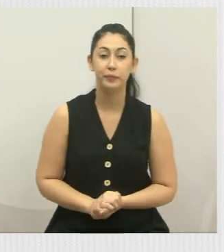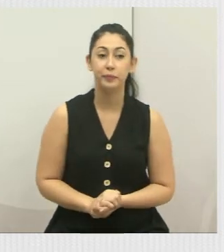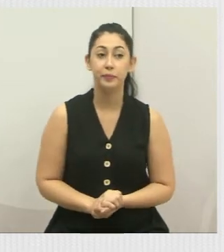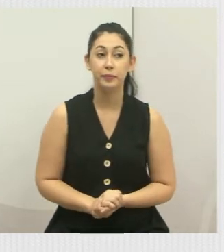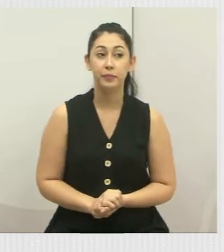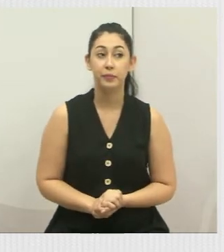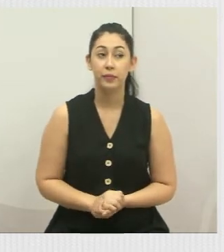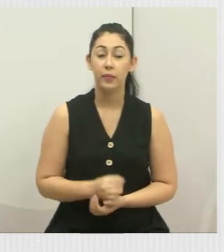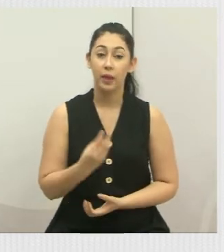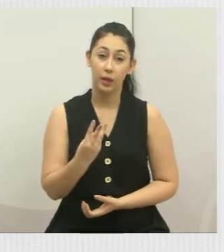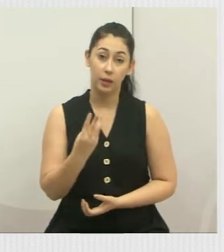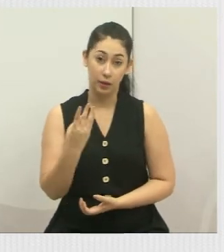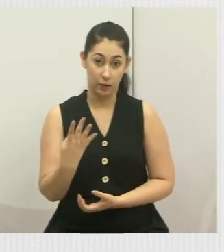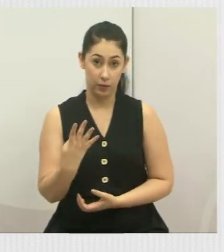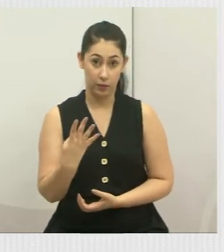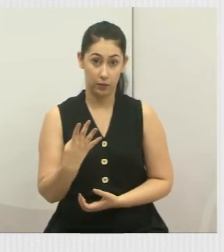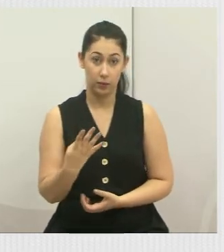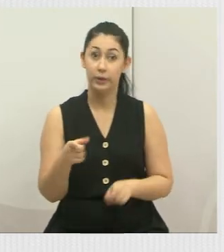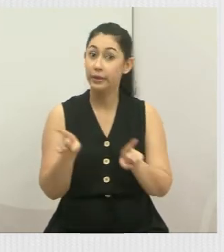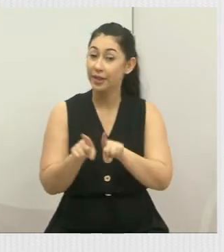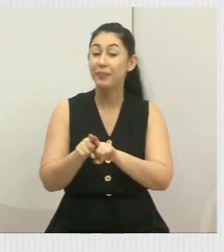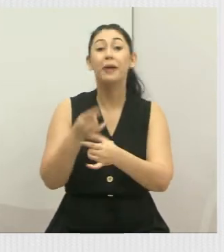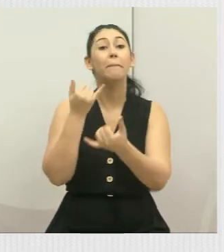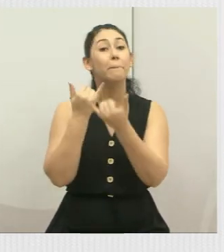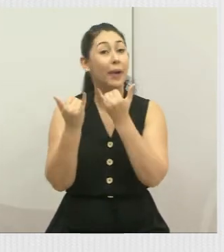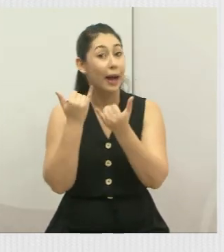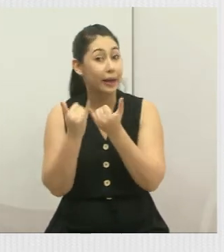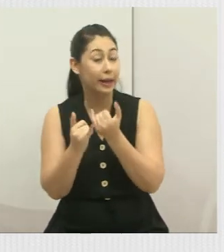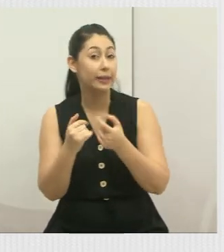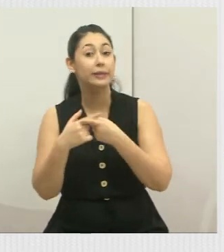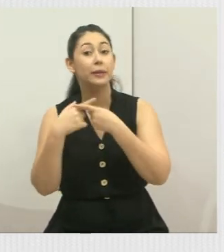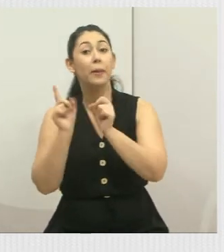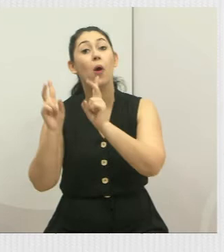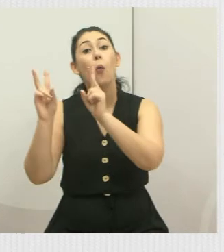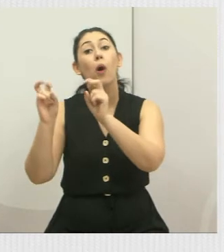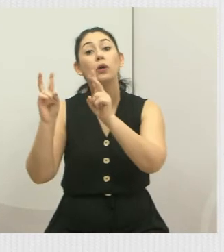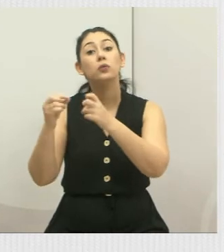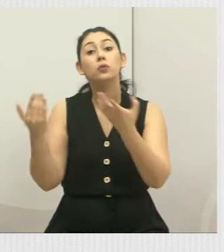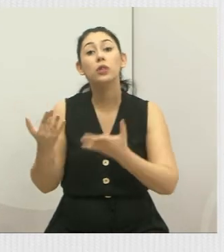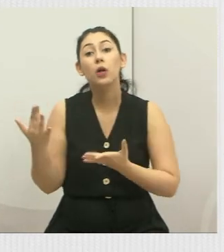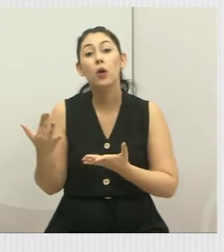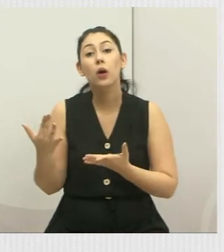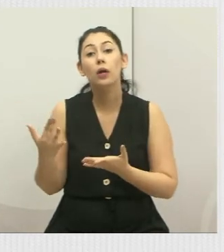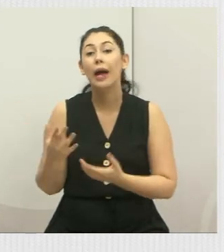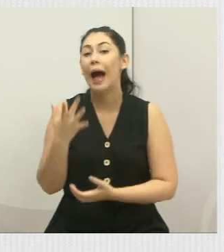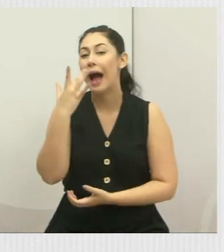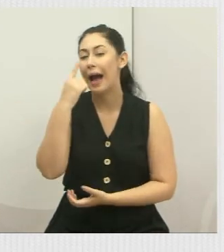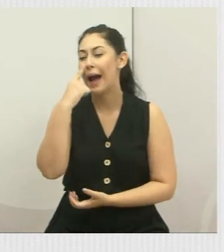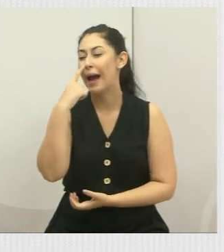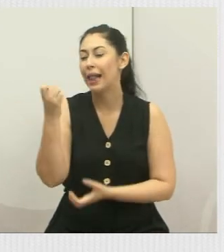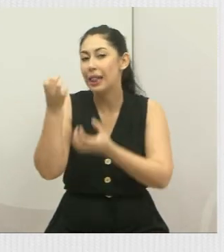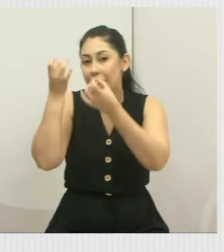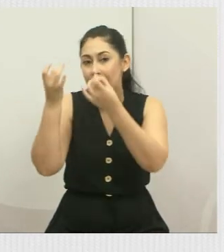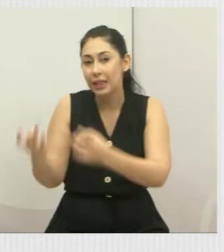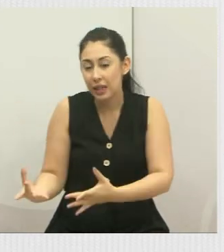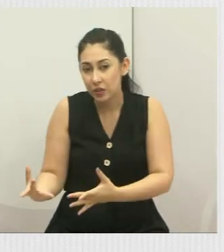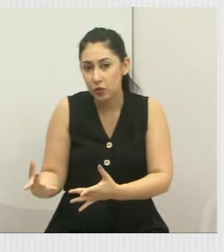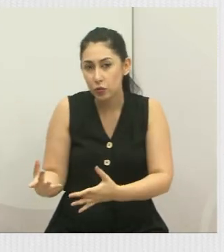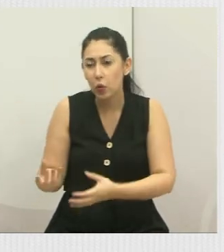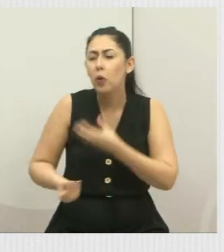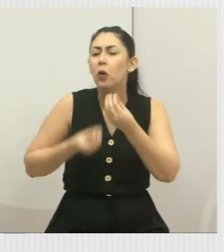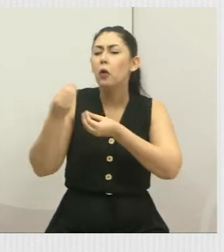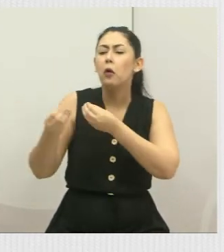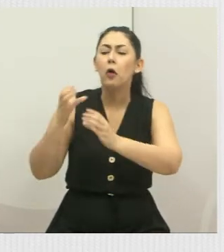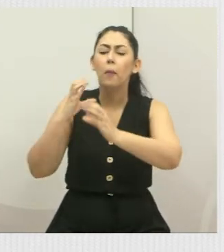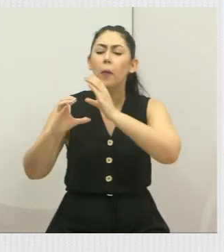A questão número 34, é essa mesma questão relativa ao sistema de resíduos sólidos, campanhas de educação ambiental